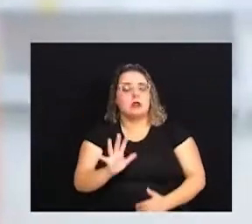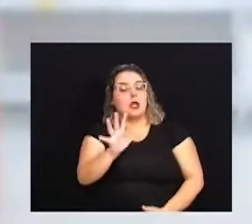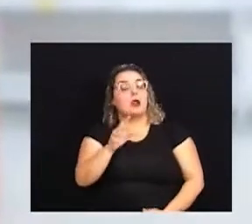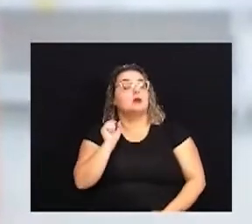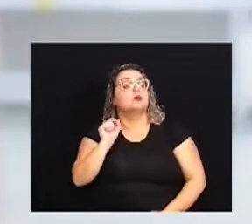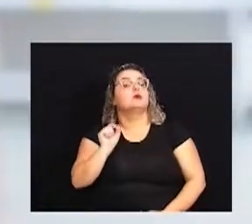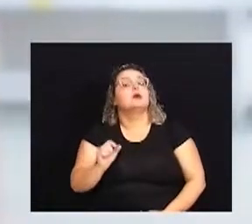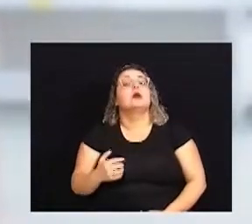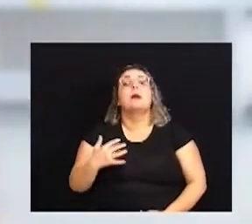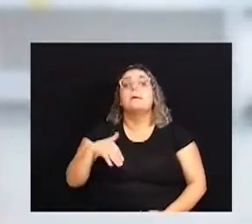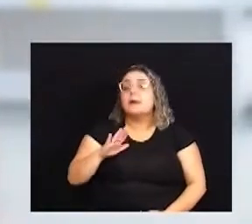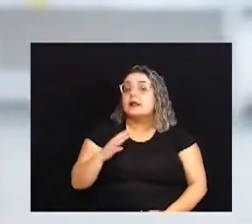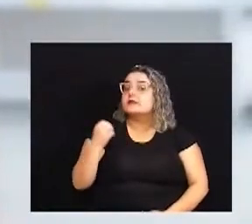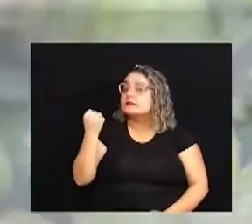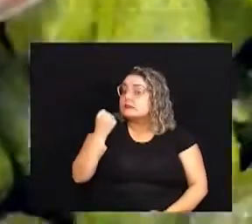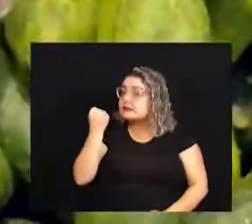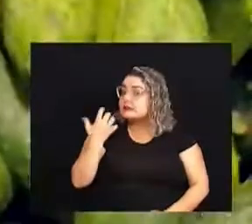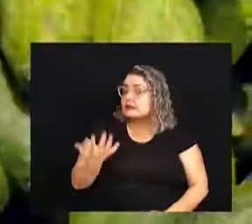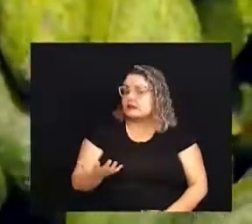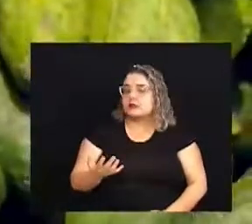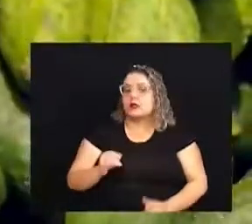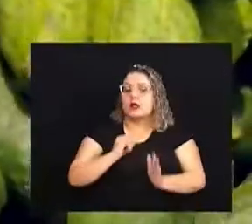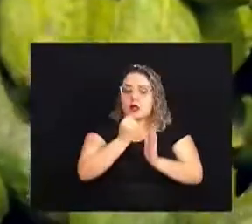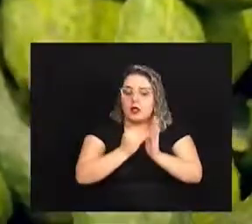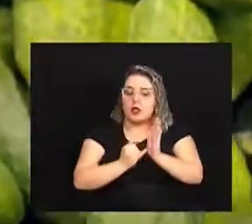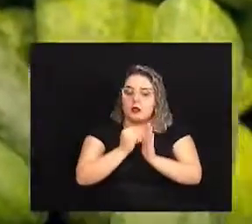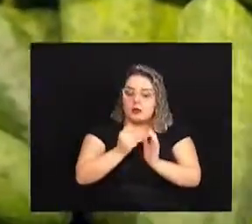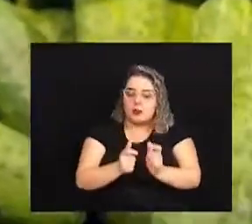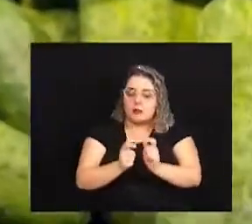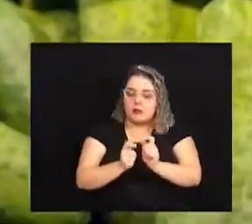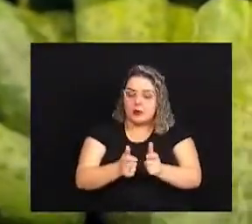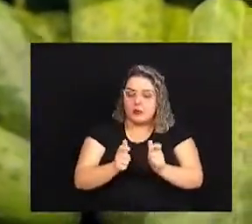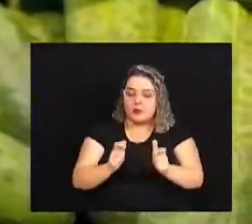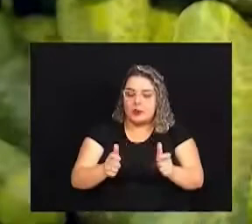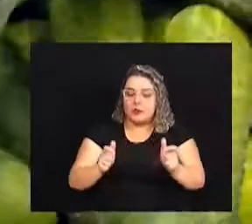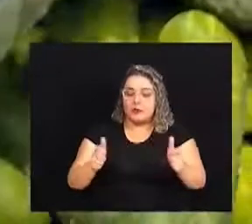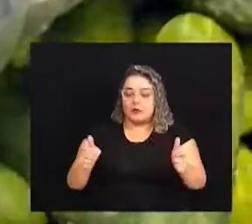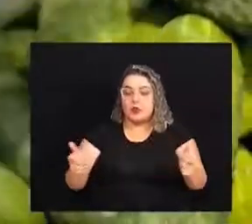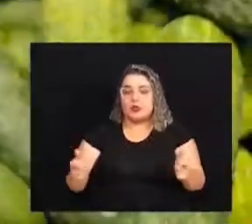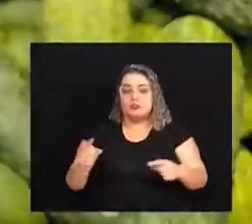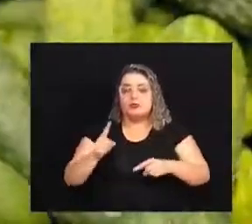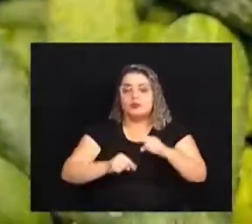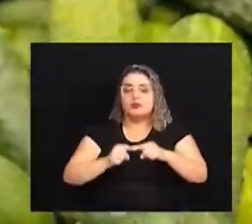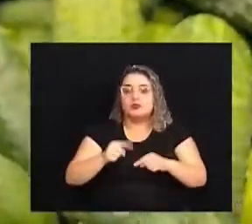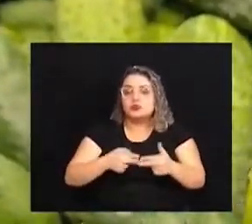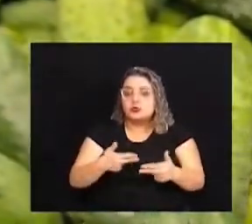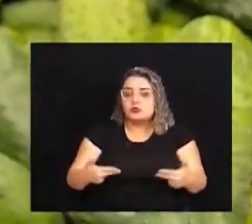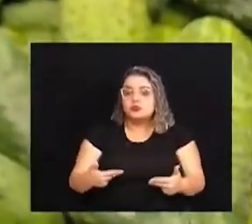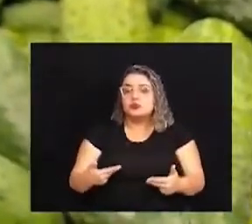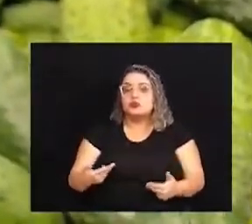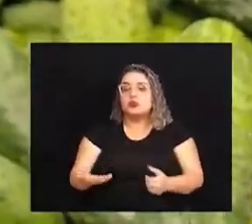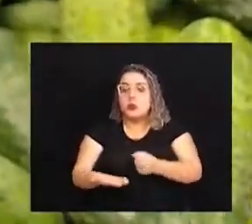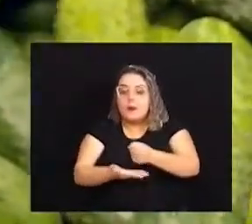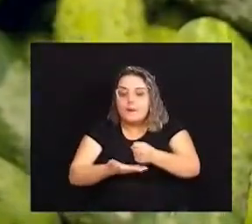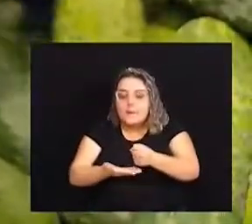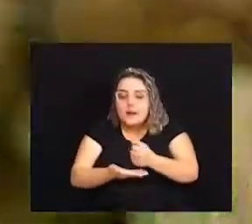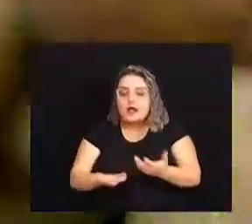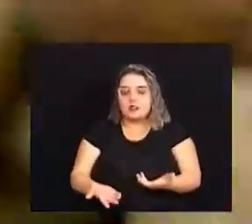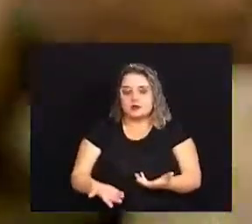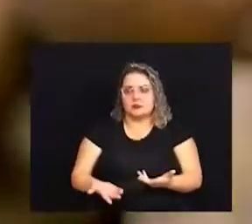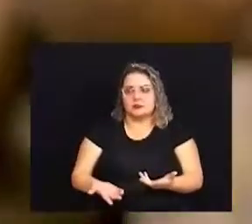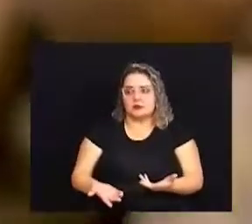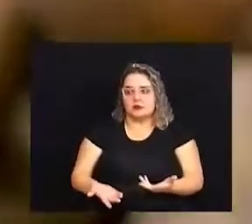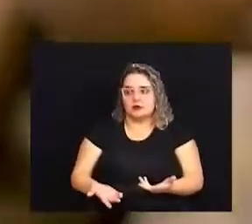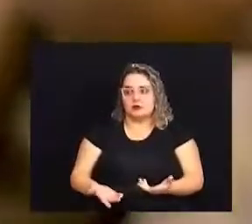ainda. E o que é mais grave? A inflação ela vem sendo maior naqueles produtos de necessidade